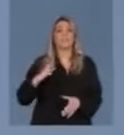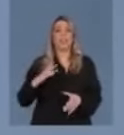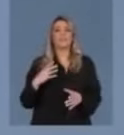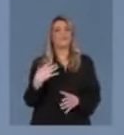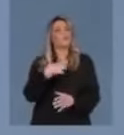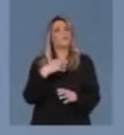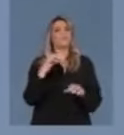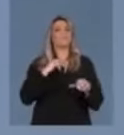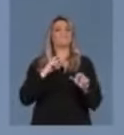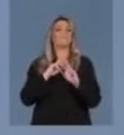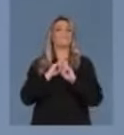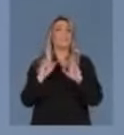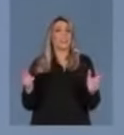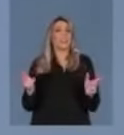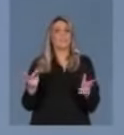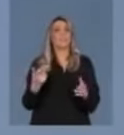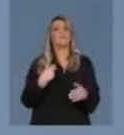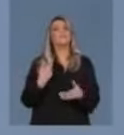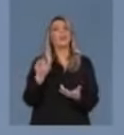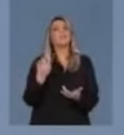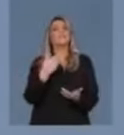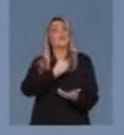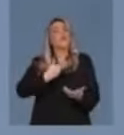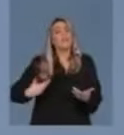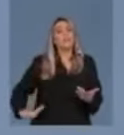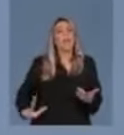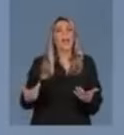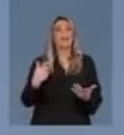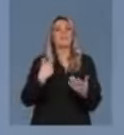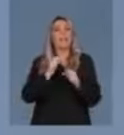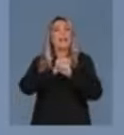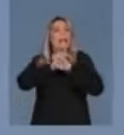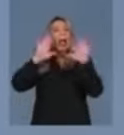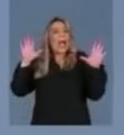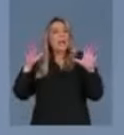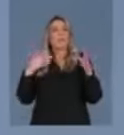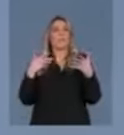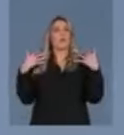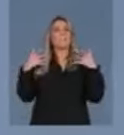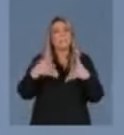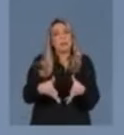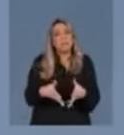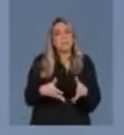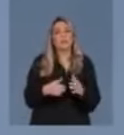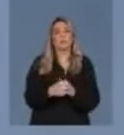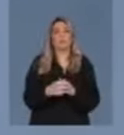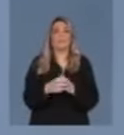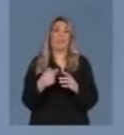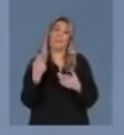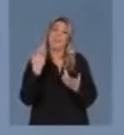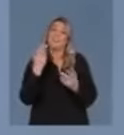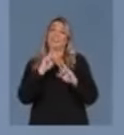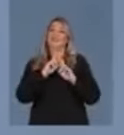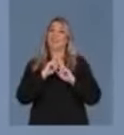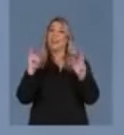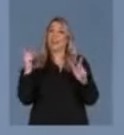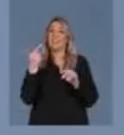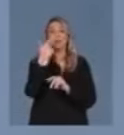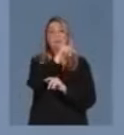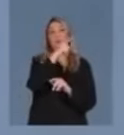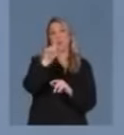forma diferente para governar com transparência e participação contrário do que o PMDB do Pedro Paulo vem